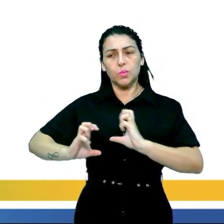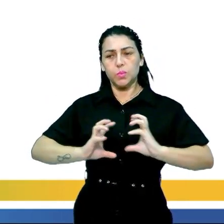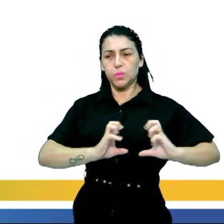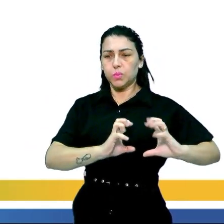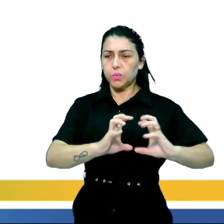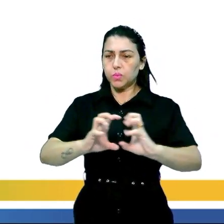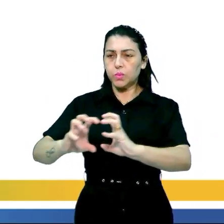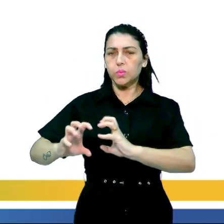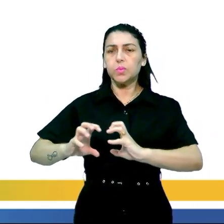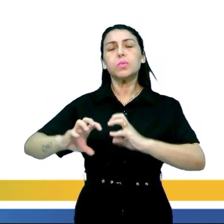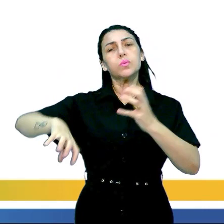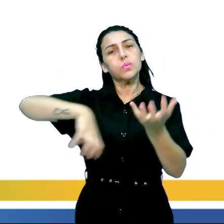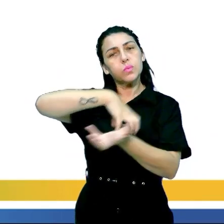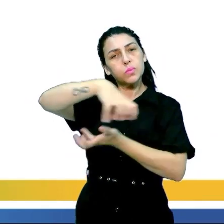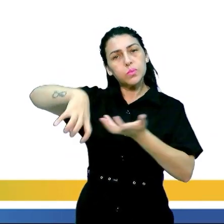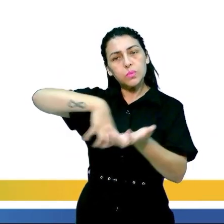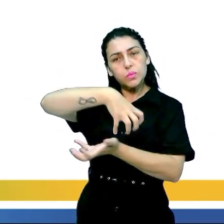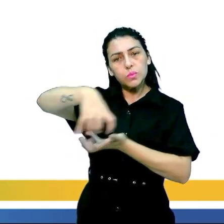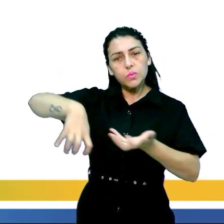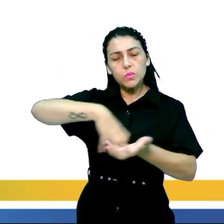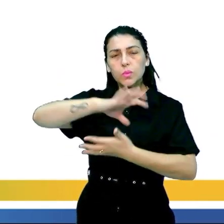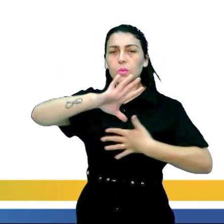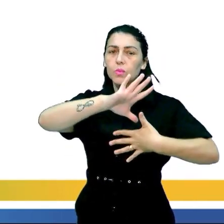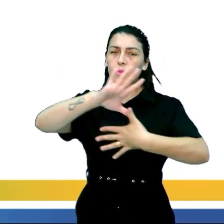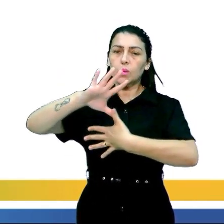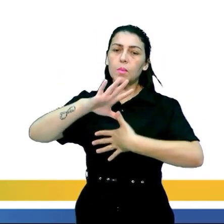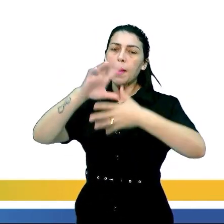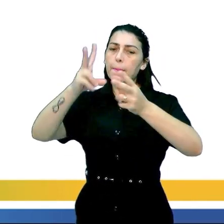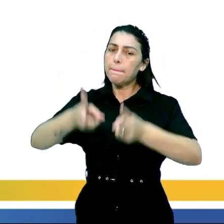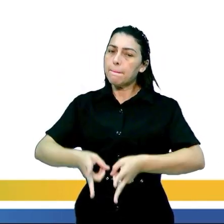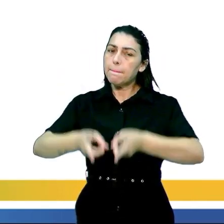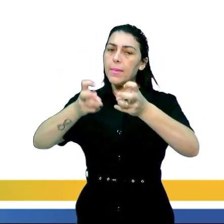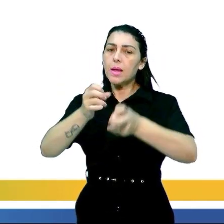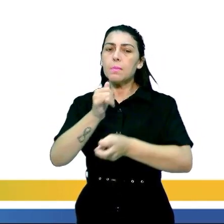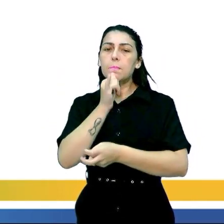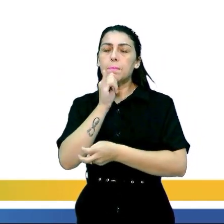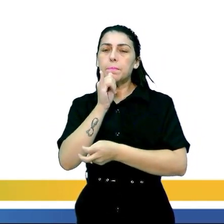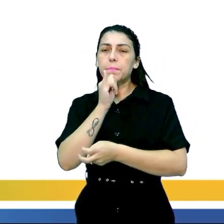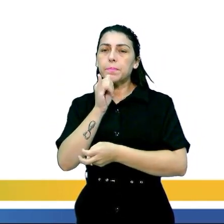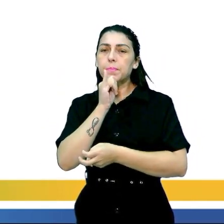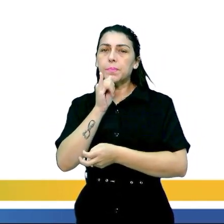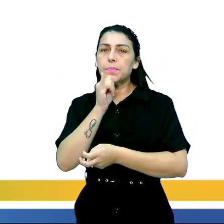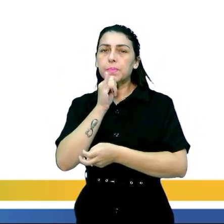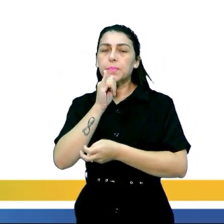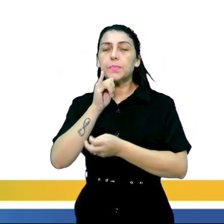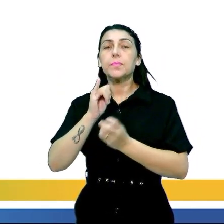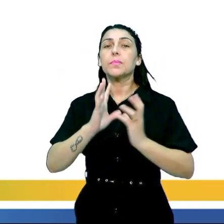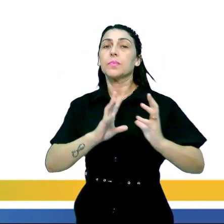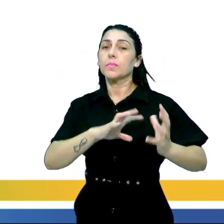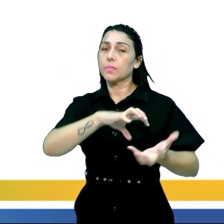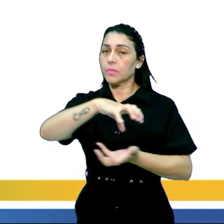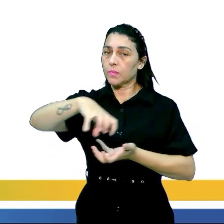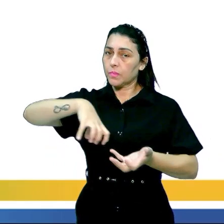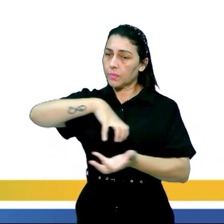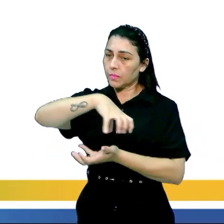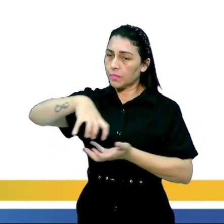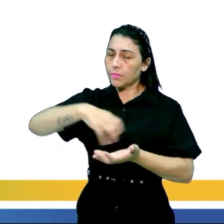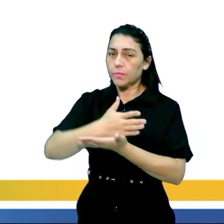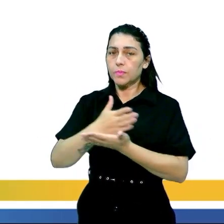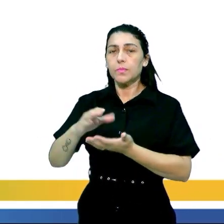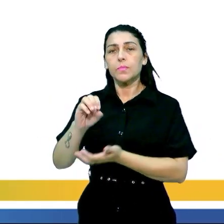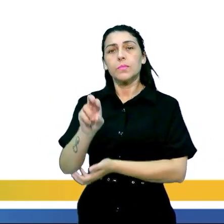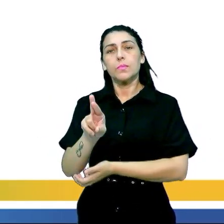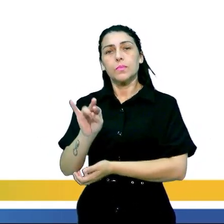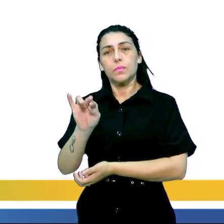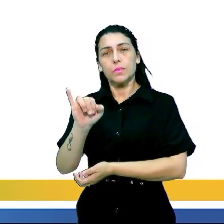partir dessas manifestações. E no mapa vocês percebem, por exemplo, que essas manifestações que começaram no